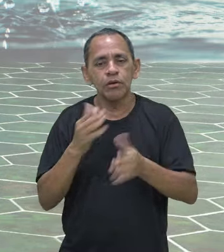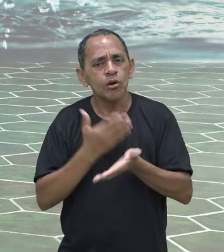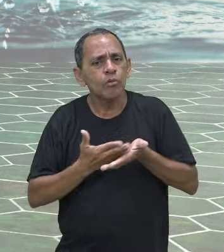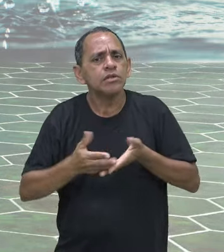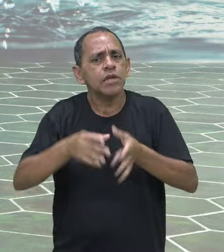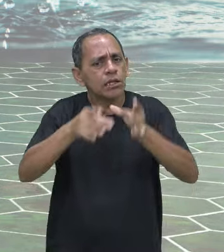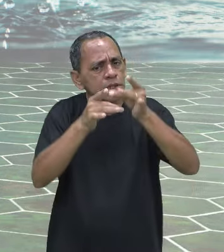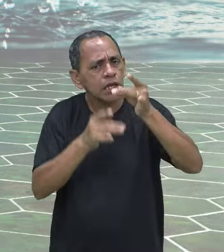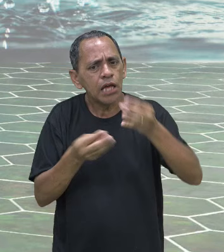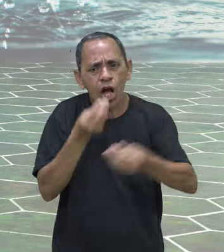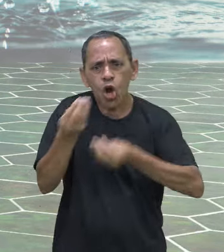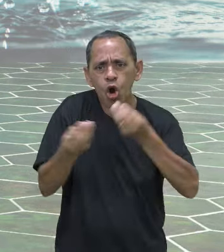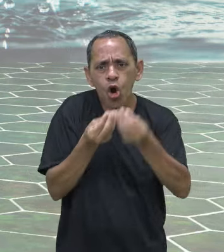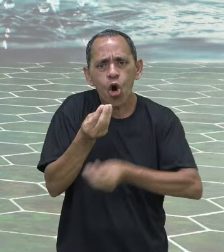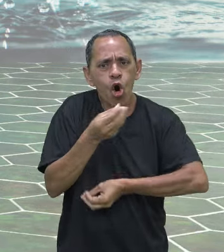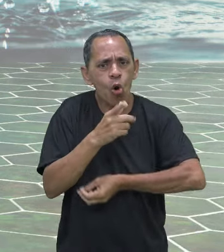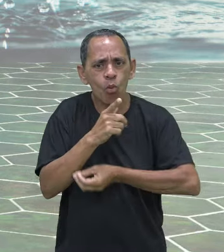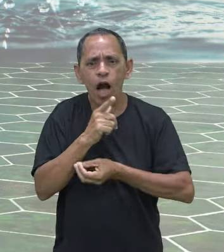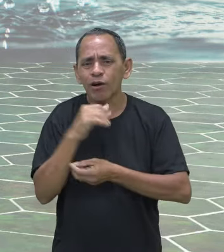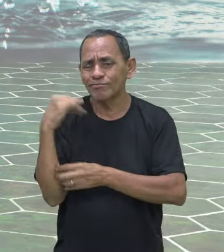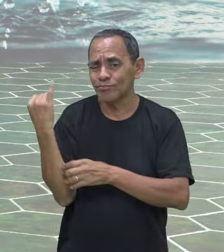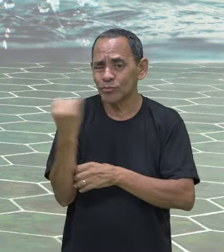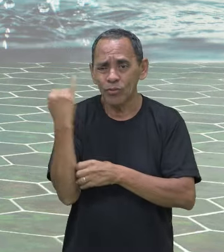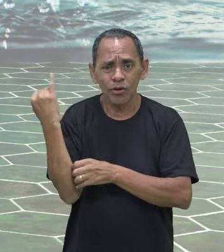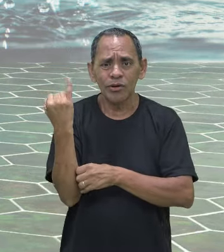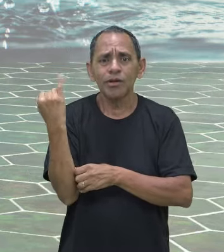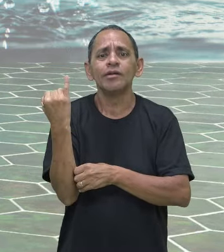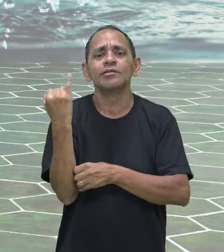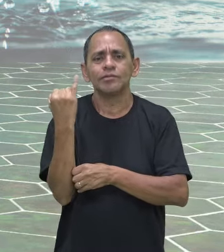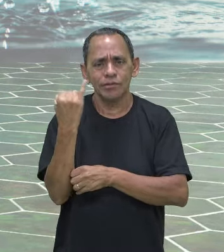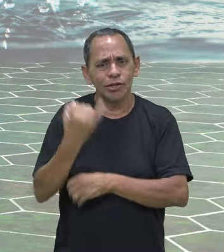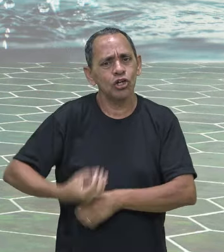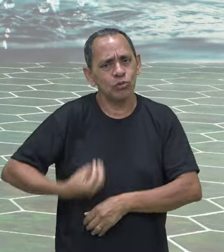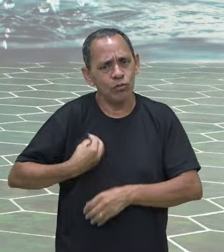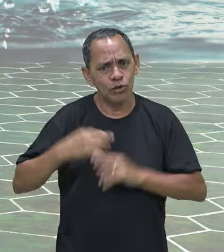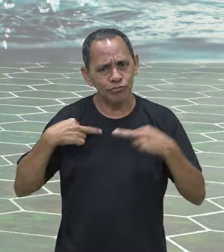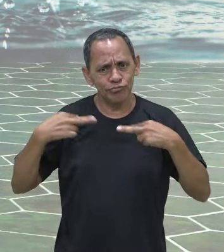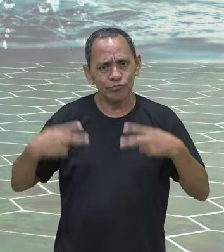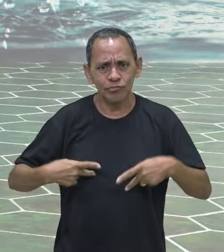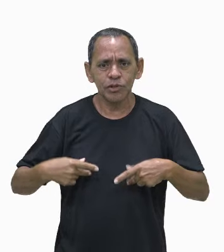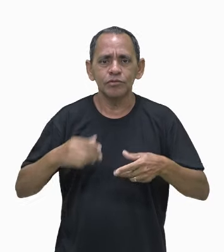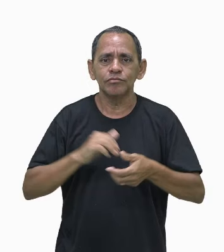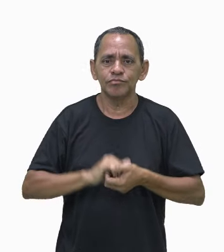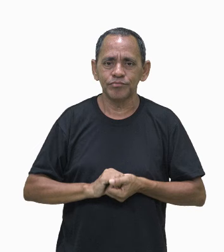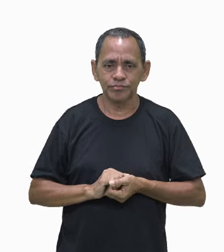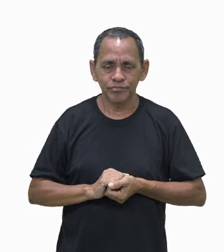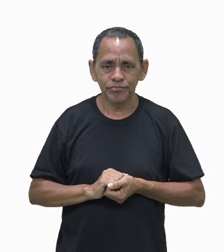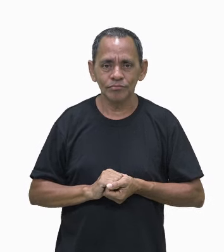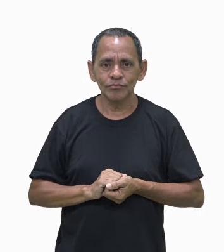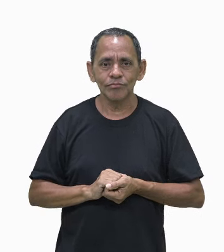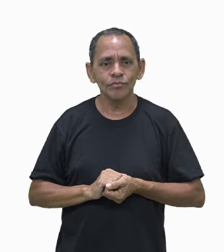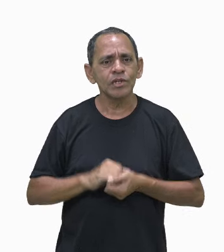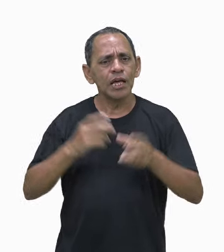aí como que essa água é importante para a nossa vida. Vejam aí que a água